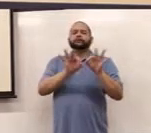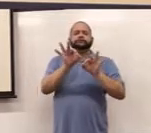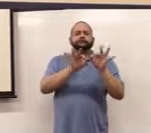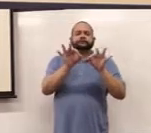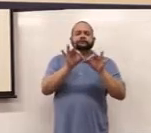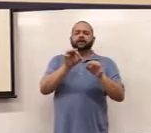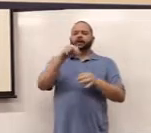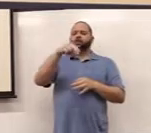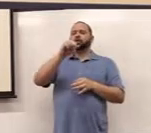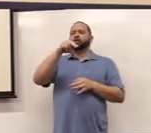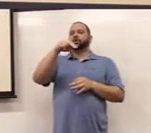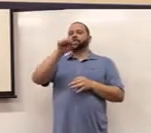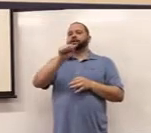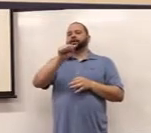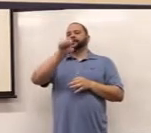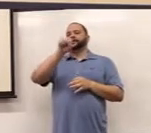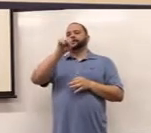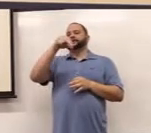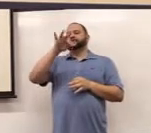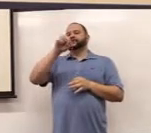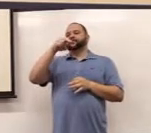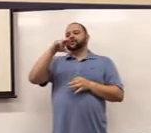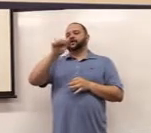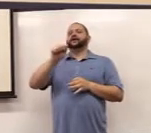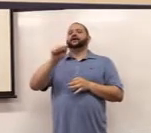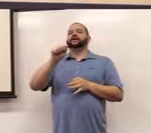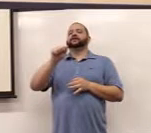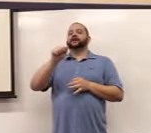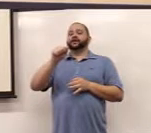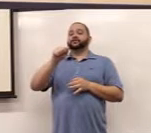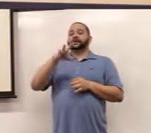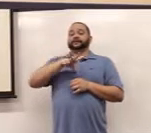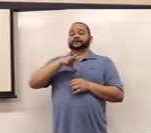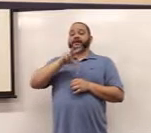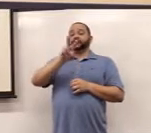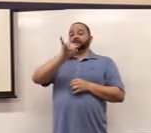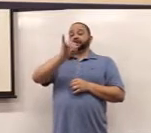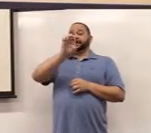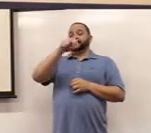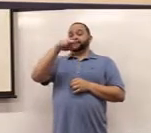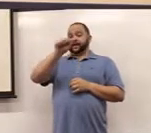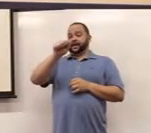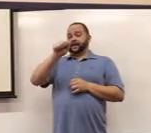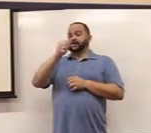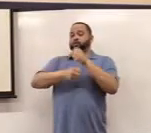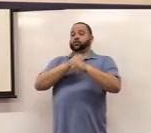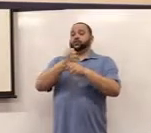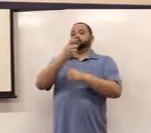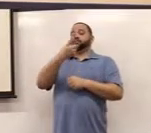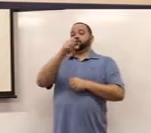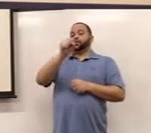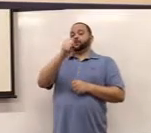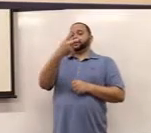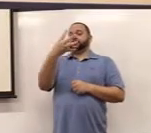É importante a gente saber isso. Em Viena. Viena em 1824 era mais ou menos assim. Esse é